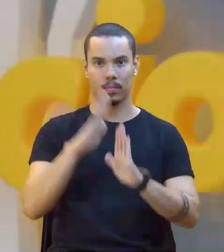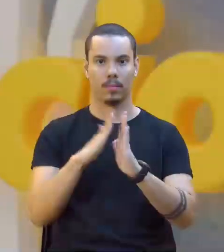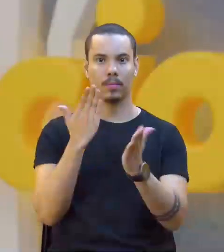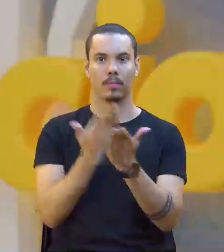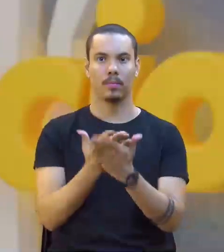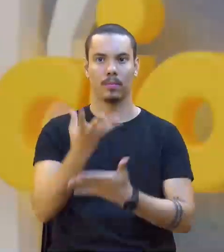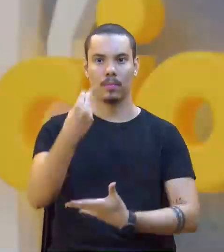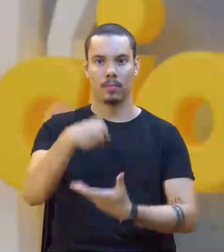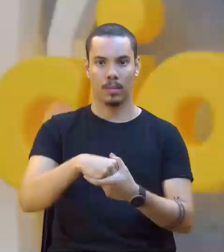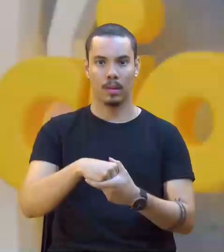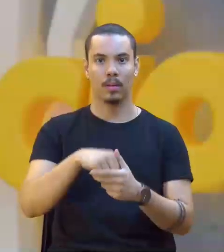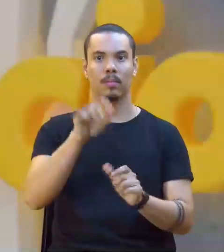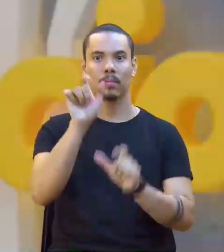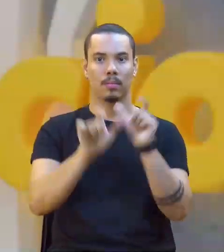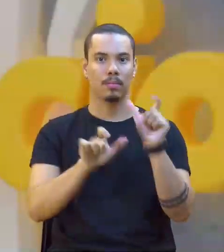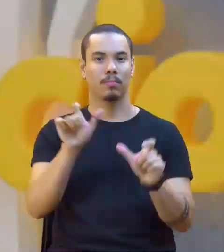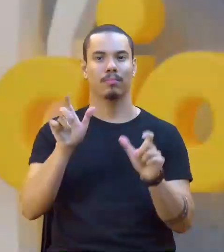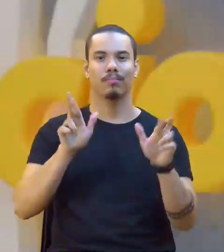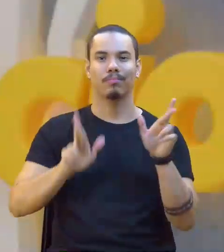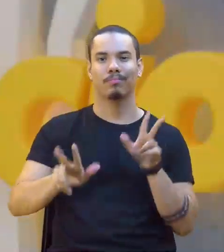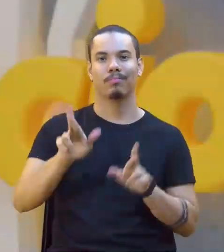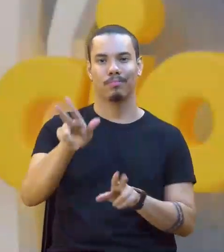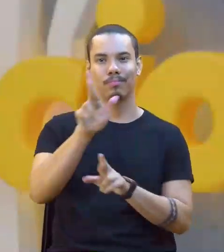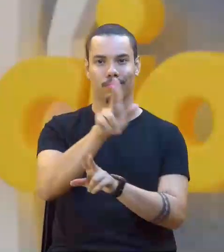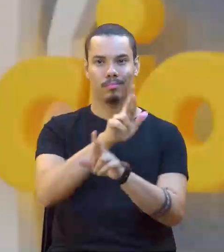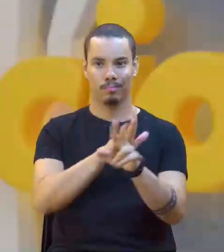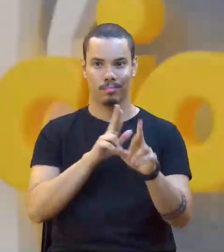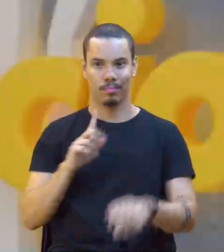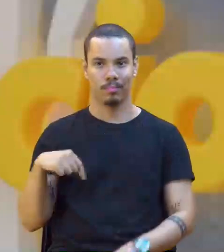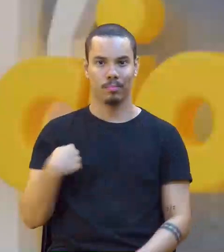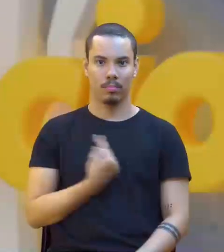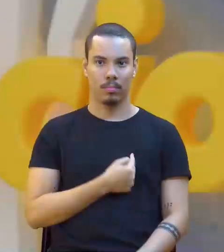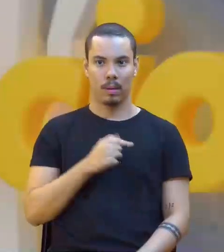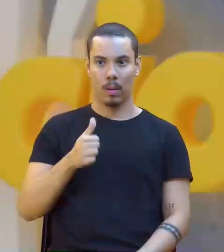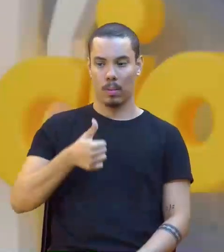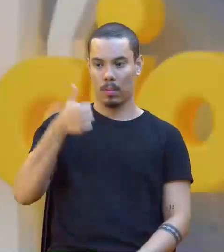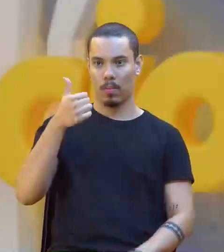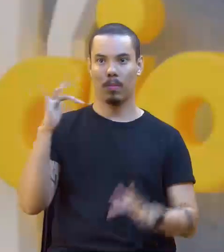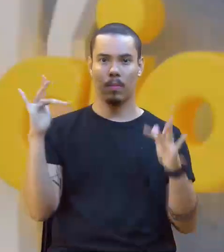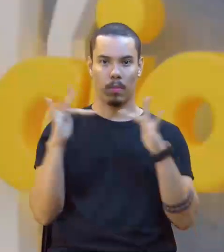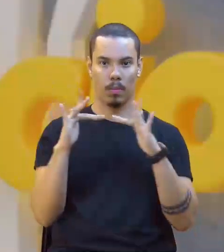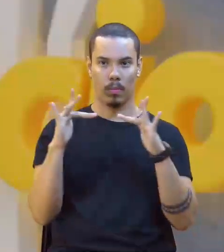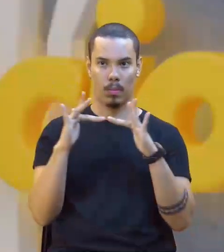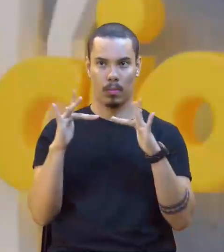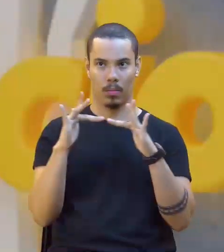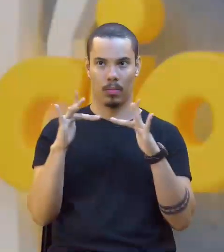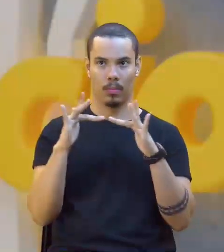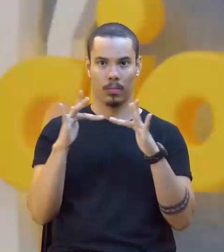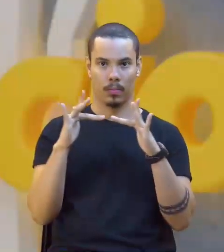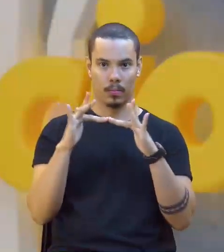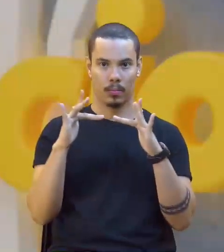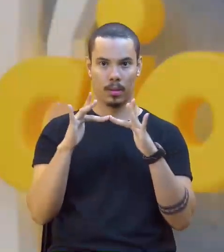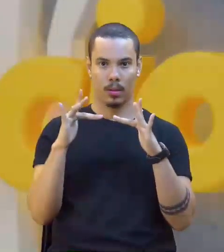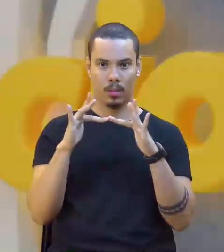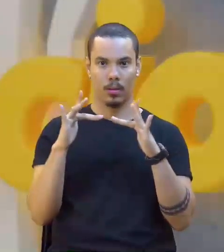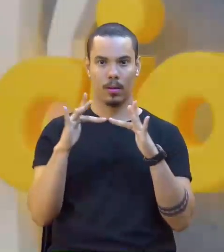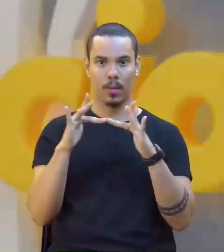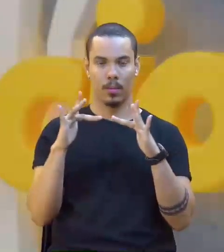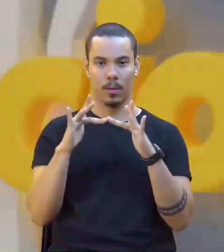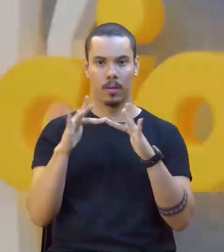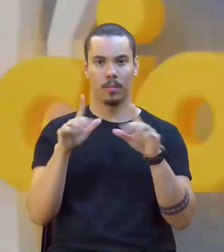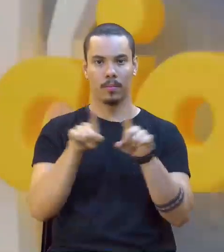pessoas são diferentes de nós, é esse nosso primeiro contato com o diferente, né? Eu observar que